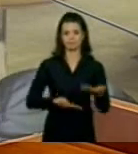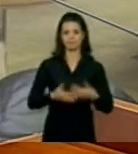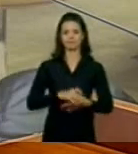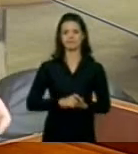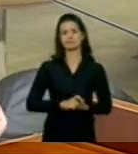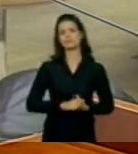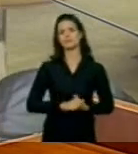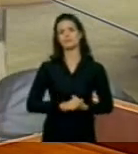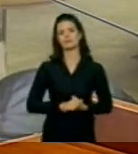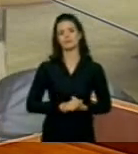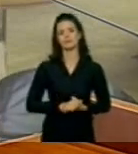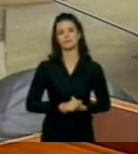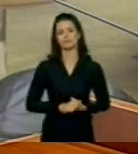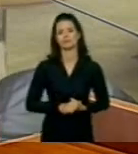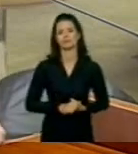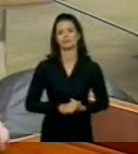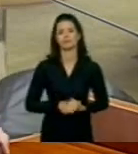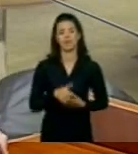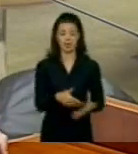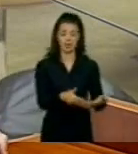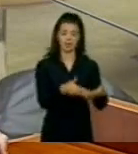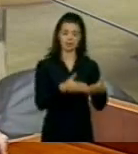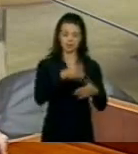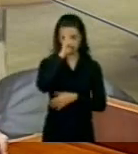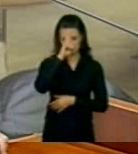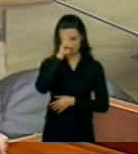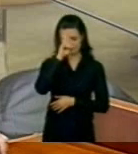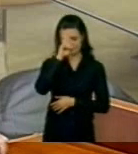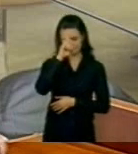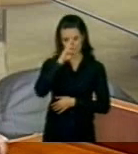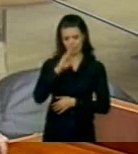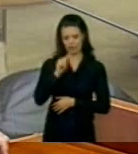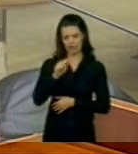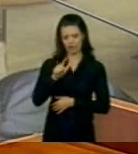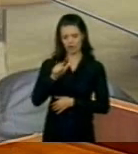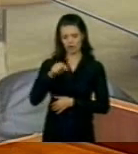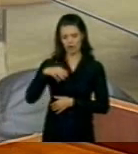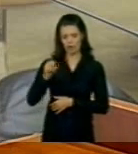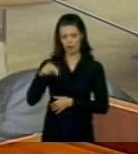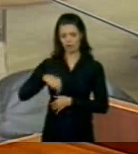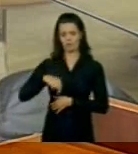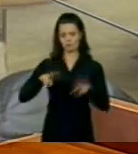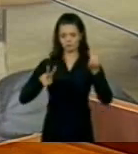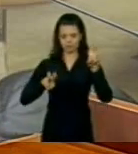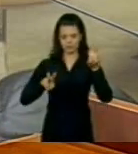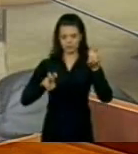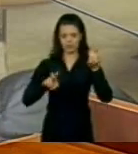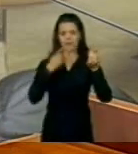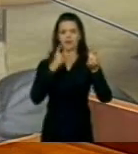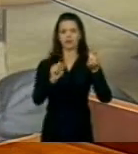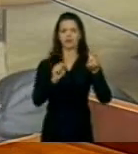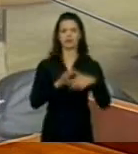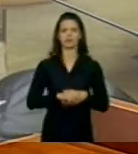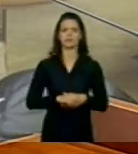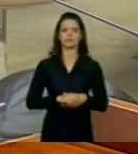Essa situação dá ensejo à lembrança de uma citação de Calmon de Passos, que eu peço a licença para fazer a leitura. Diz